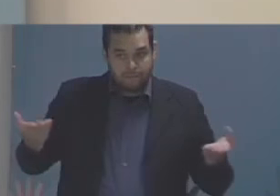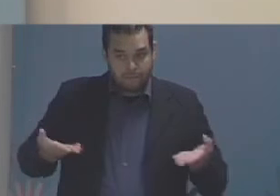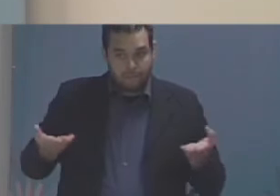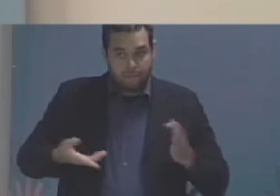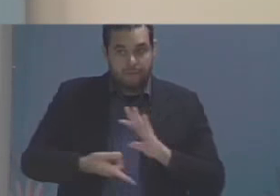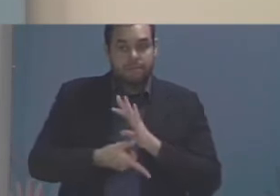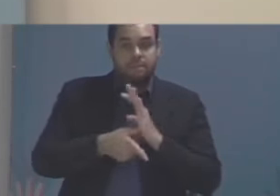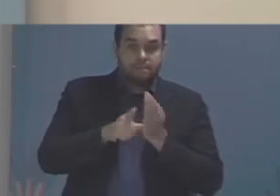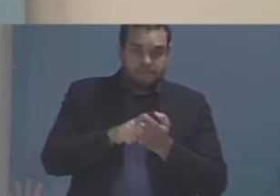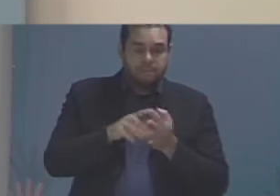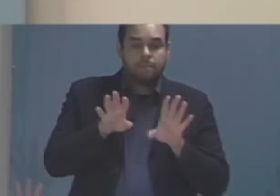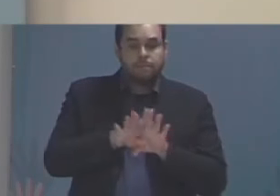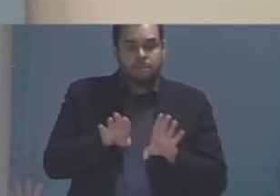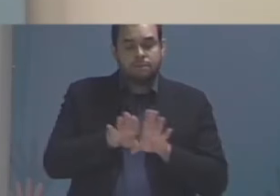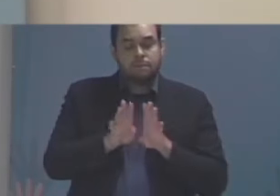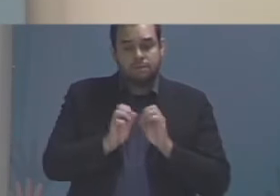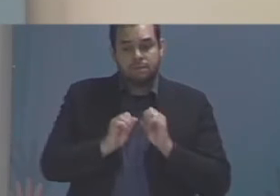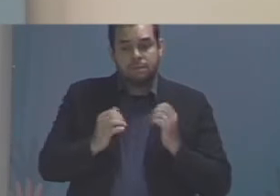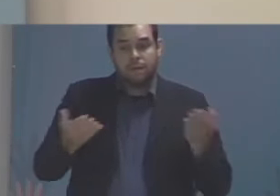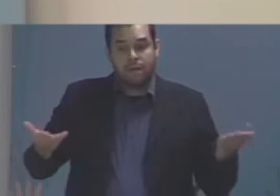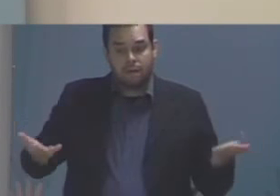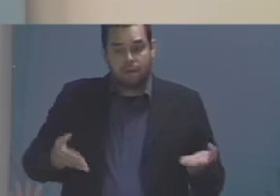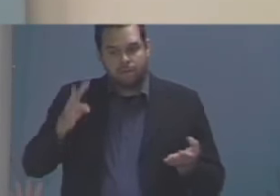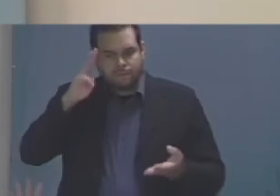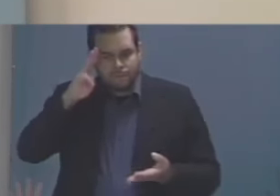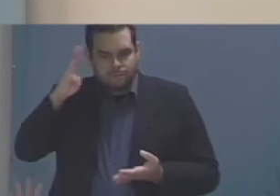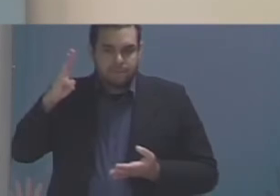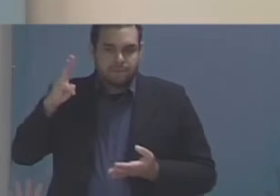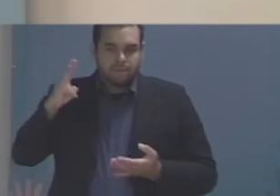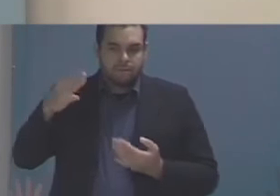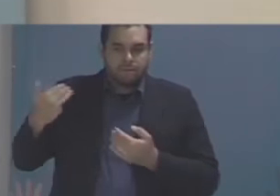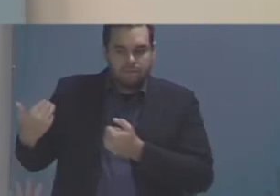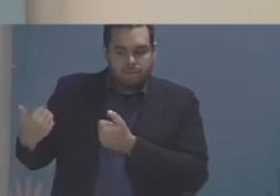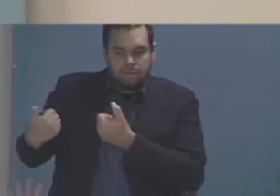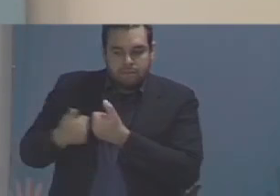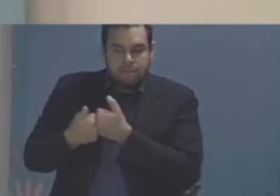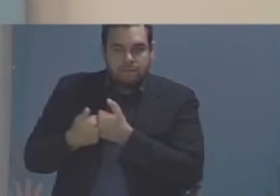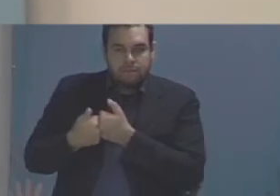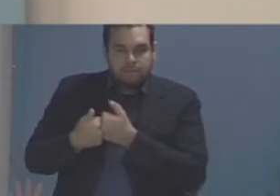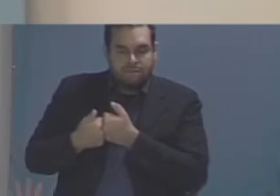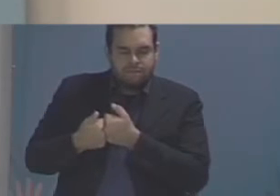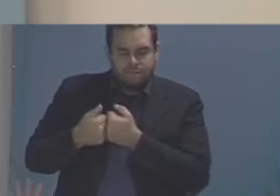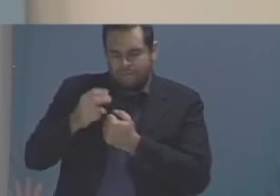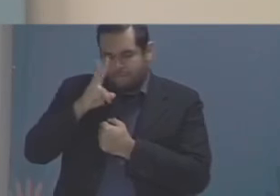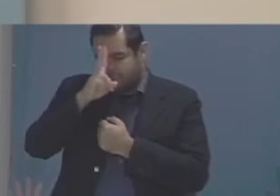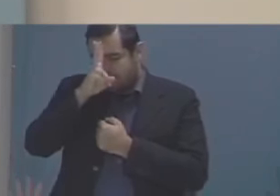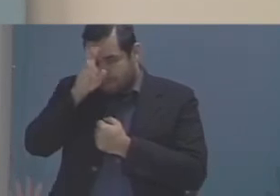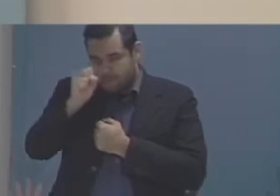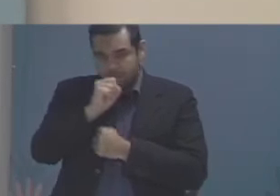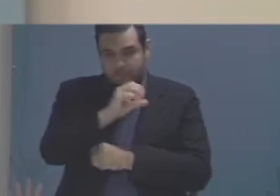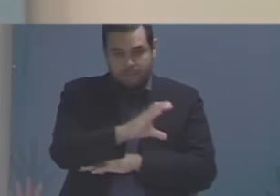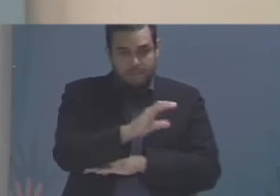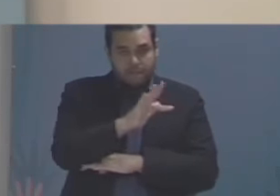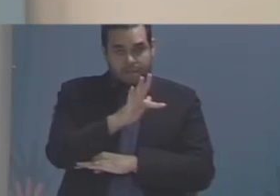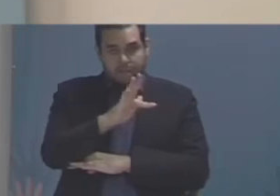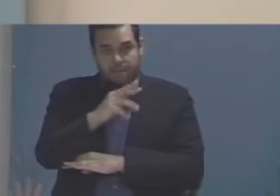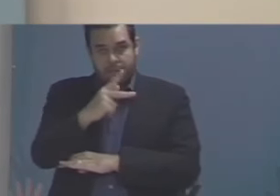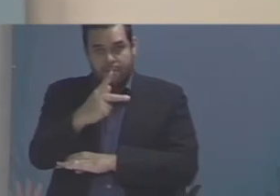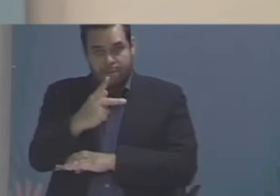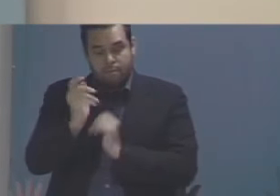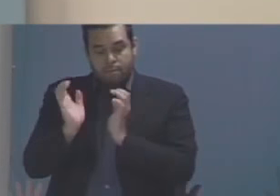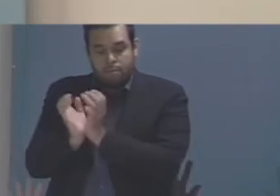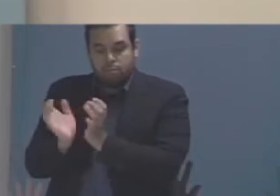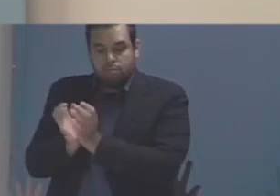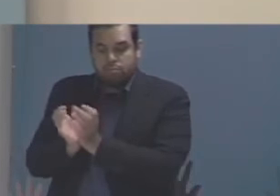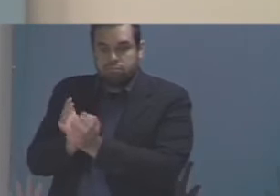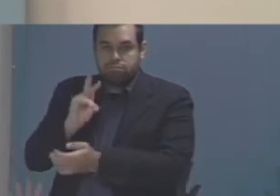anterior, talvez eu não possa falar, mas nessa gestão de agora, nós temos uma proximidade tão grande, do Conselho Federal de Psicologia com partidos